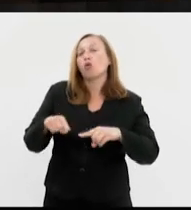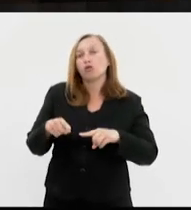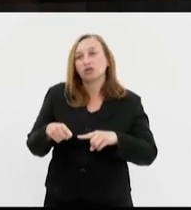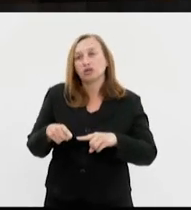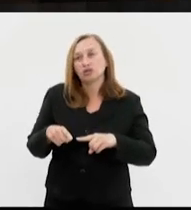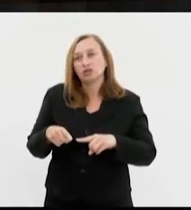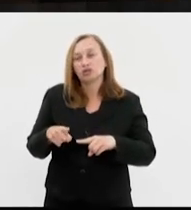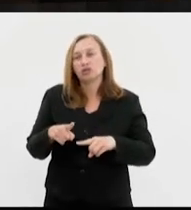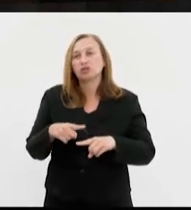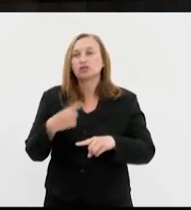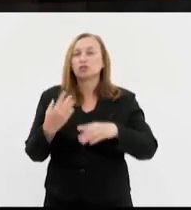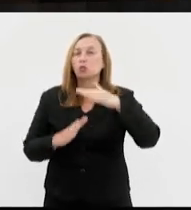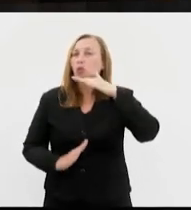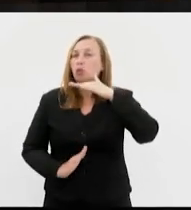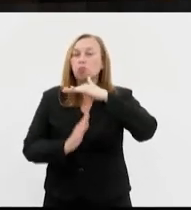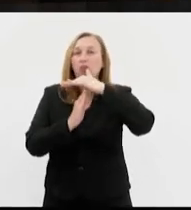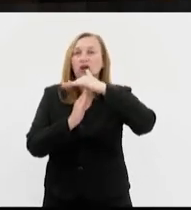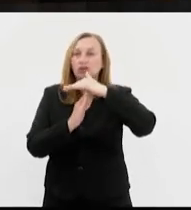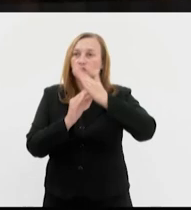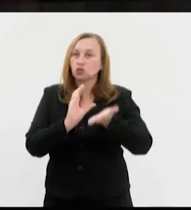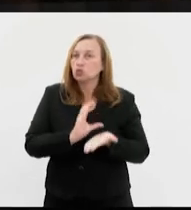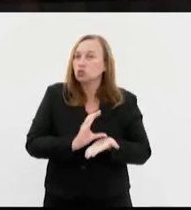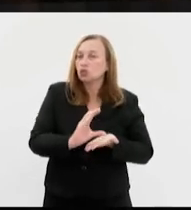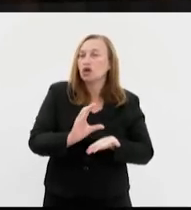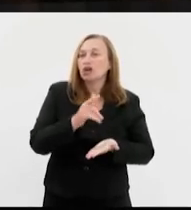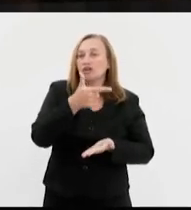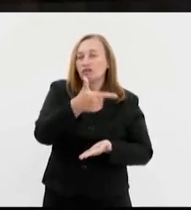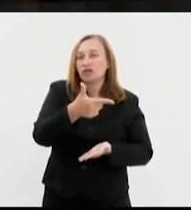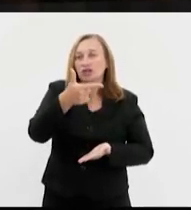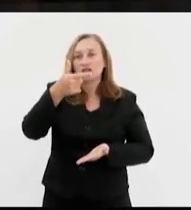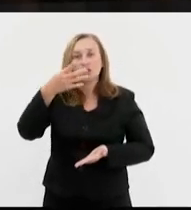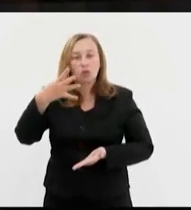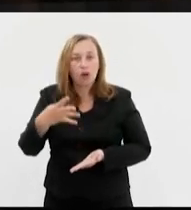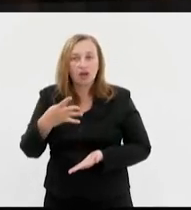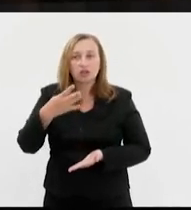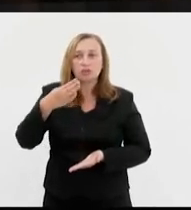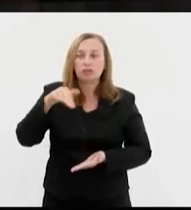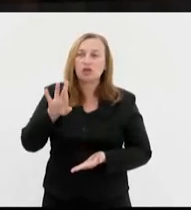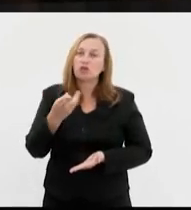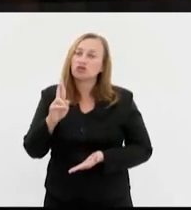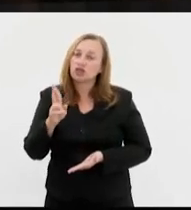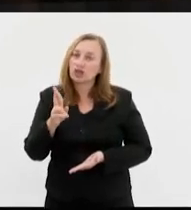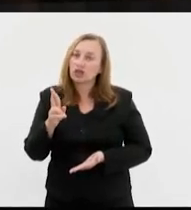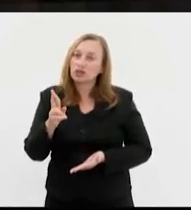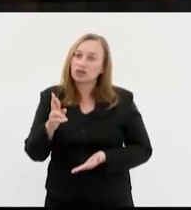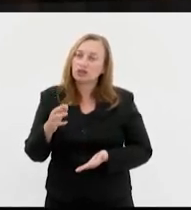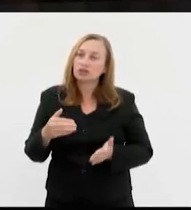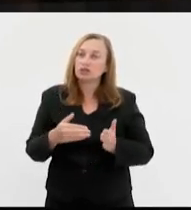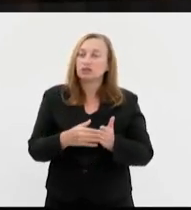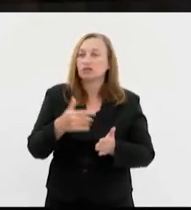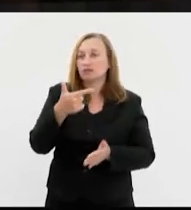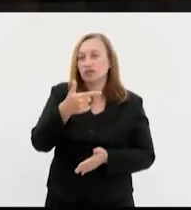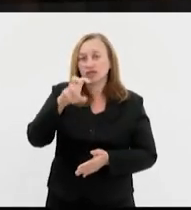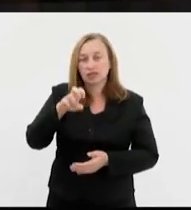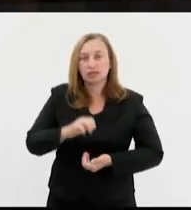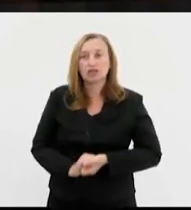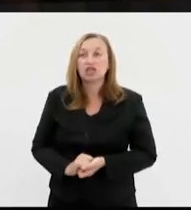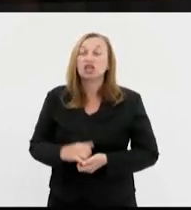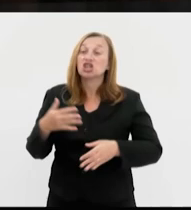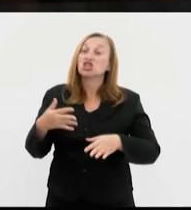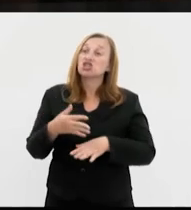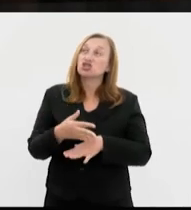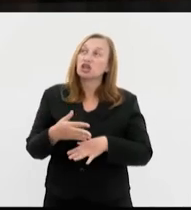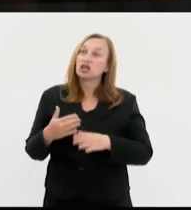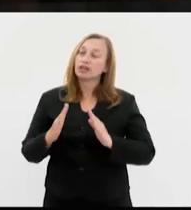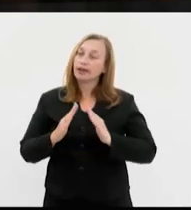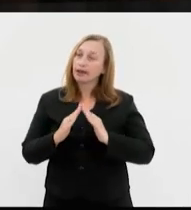Estamos no teto dos benefícios, 24 bilhões de reais para 25. Bom, aí chega na casa esse